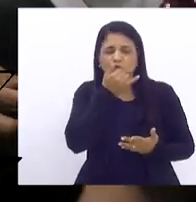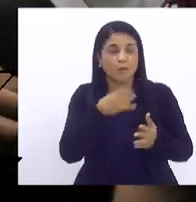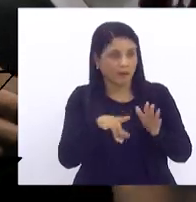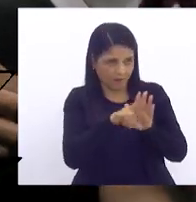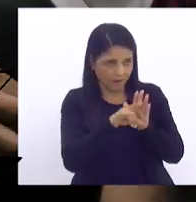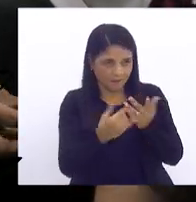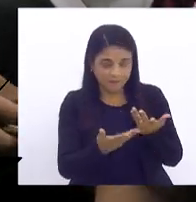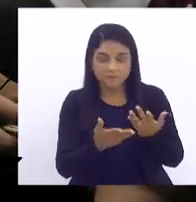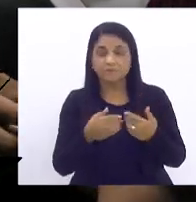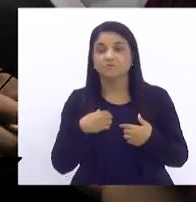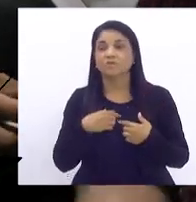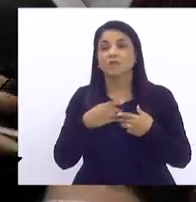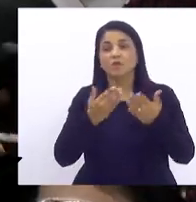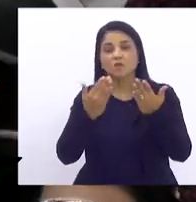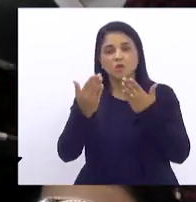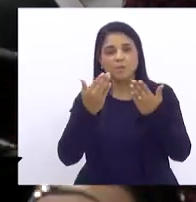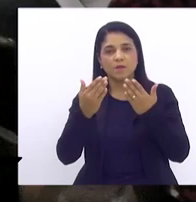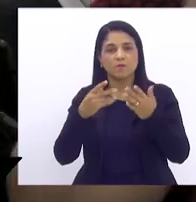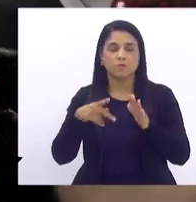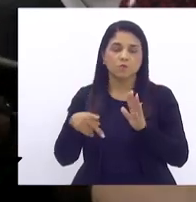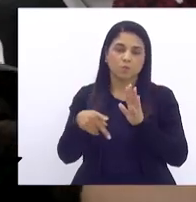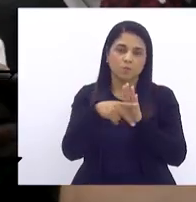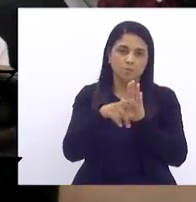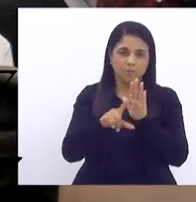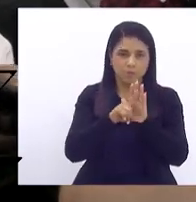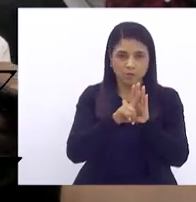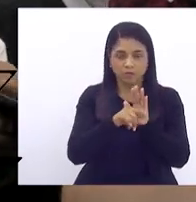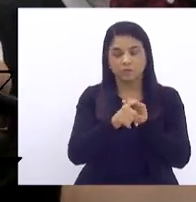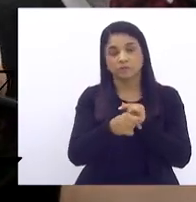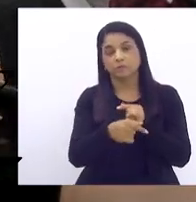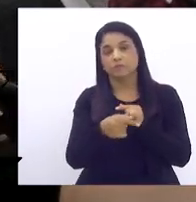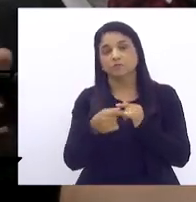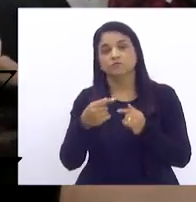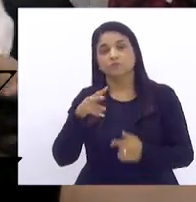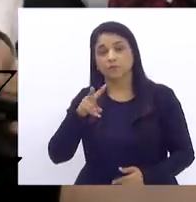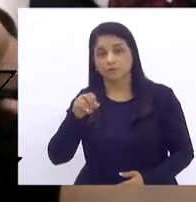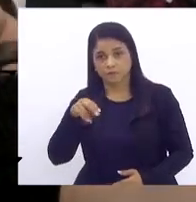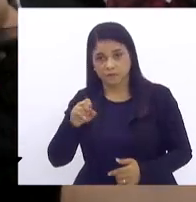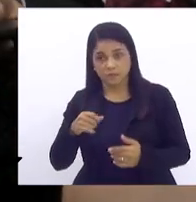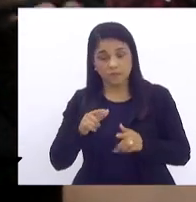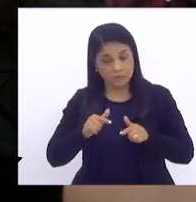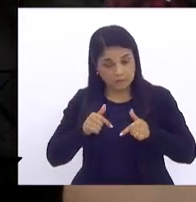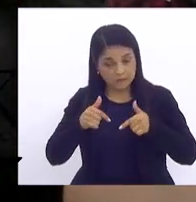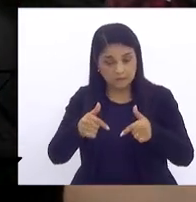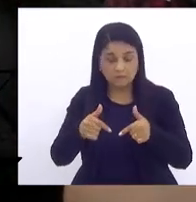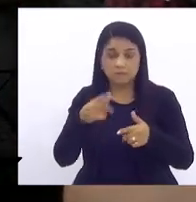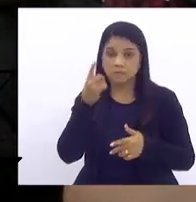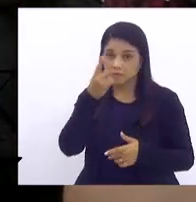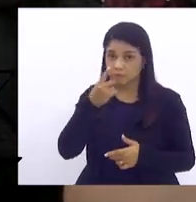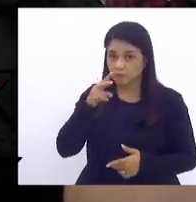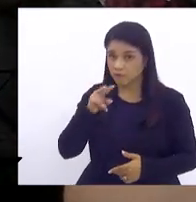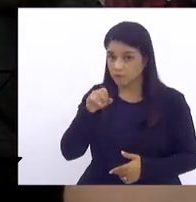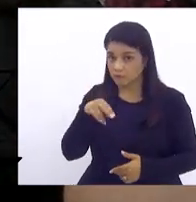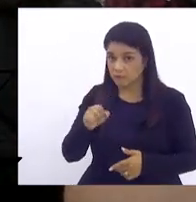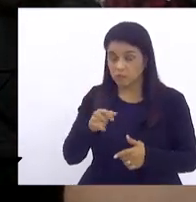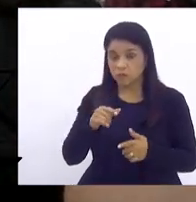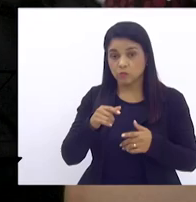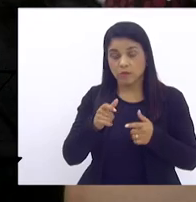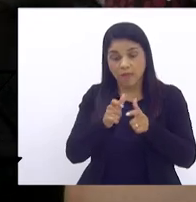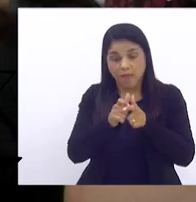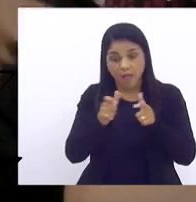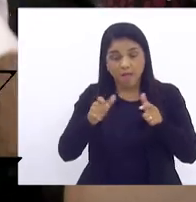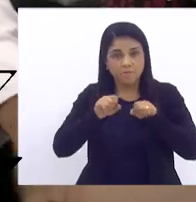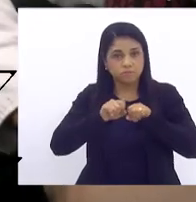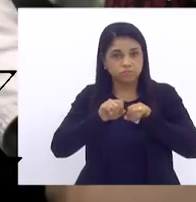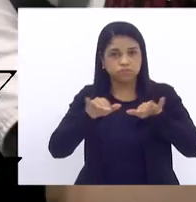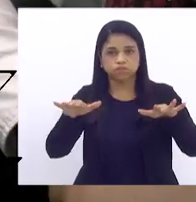E comparar aqui com o projeto do deputado Vinícius Cozzolino. Eu acho que a iniciativa do deputado Vinícius Cozzolino, ela é mais ampla